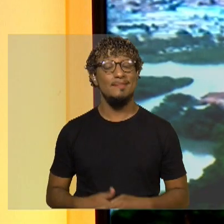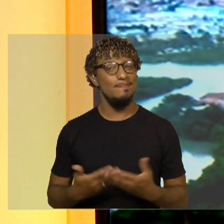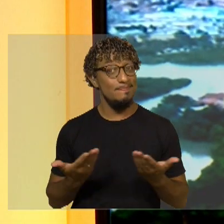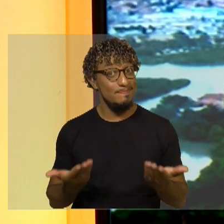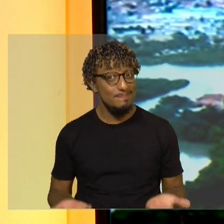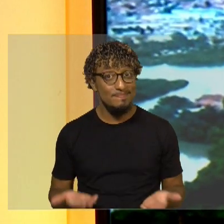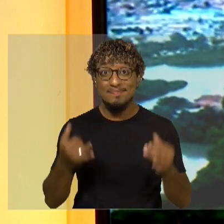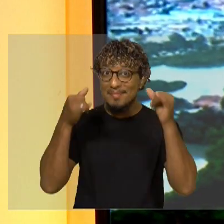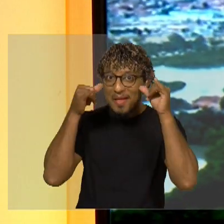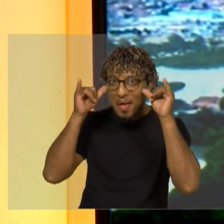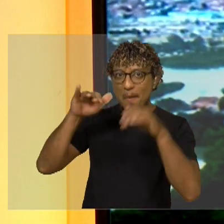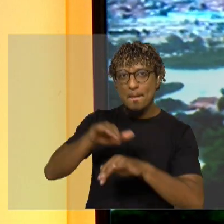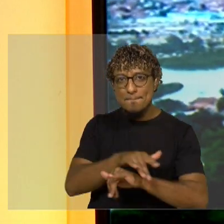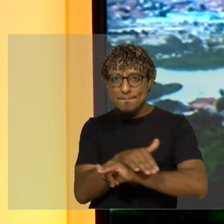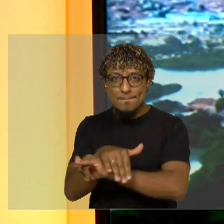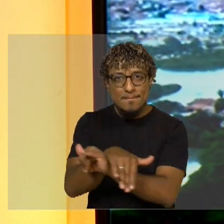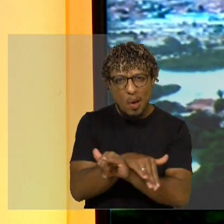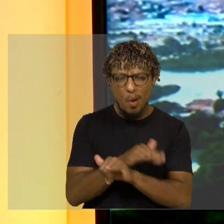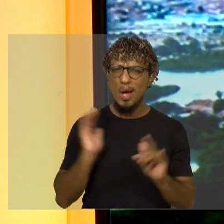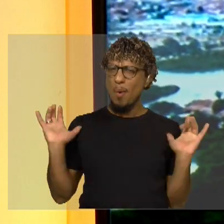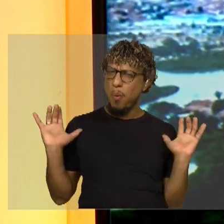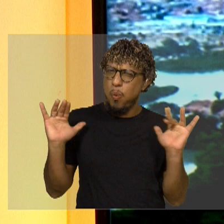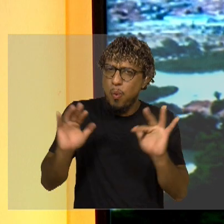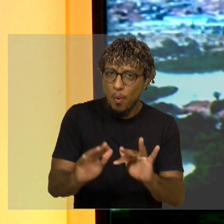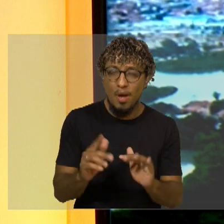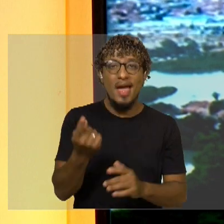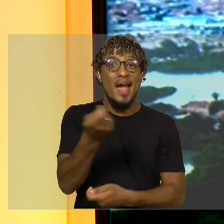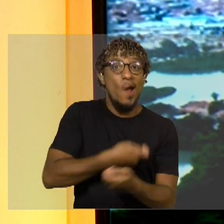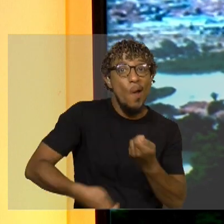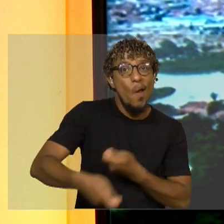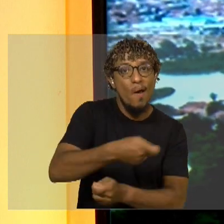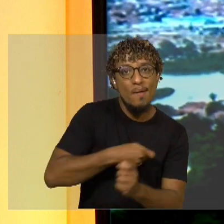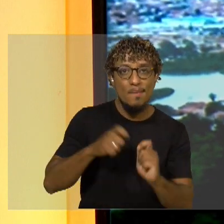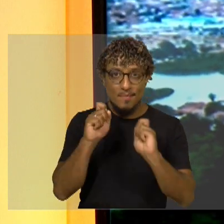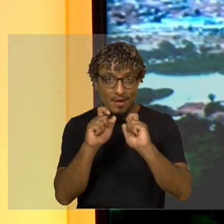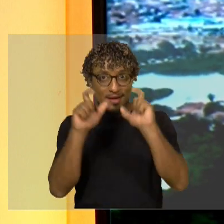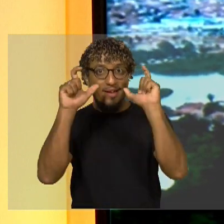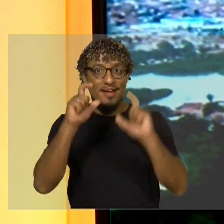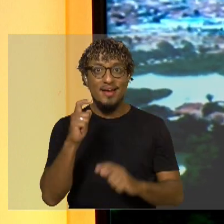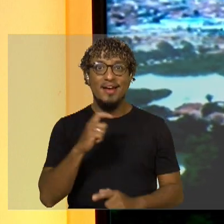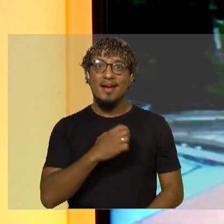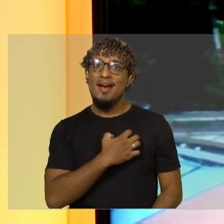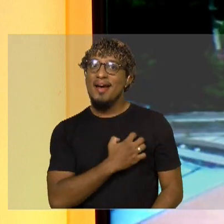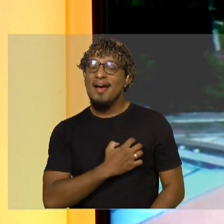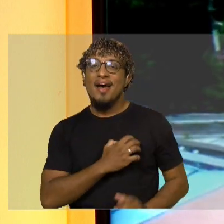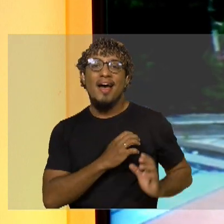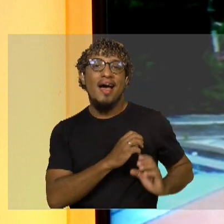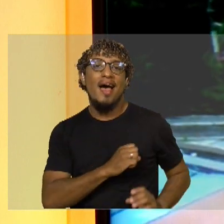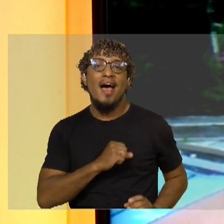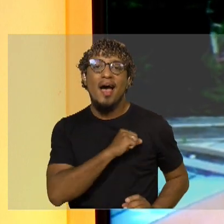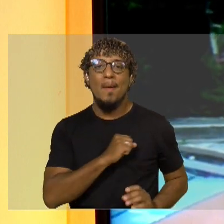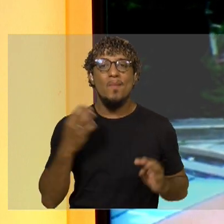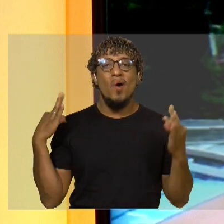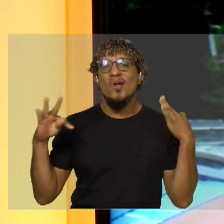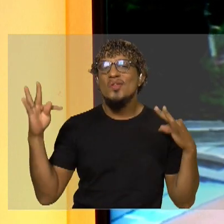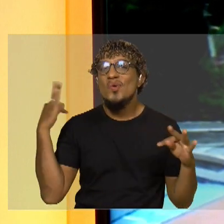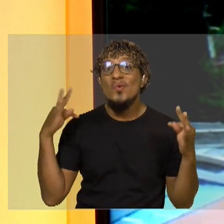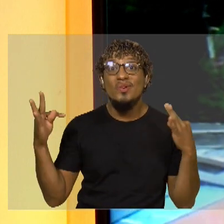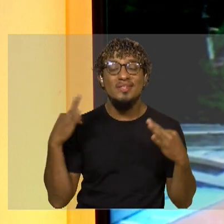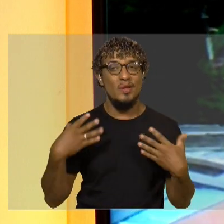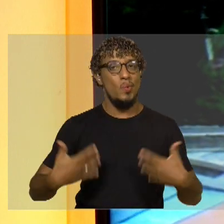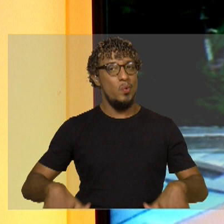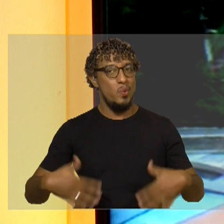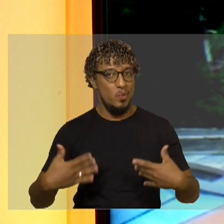E o Bumba Meu Boi move multidões, gira economia, desperta a paixão e a curiosidade de turistas, além